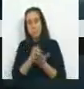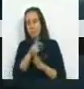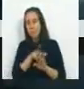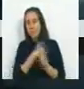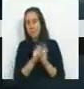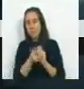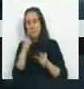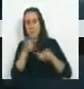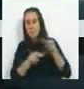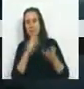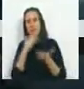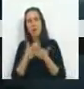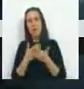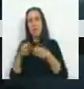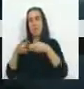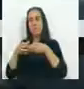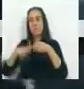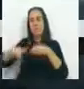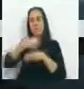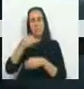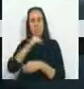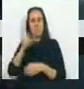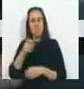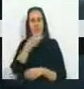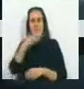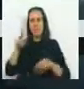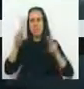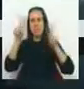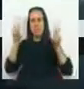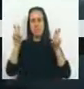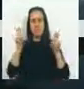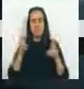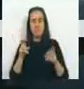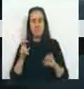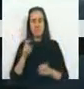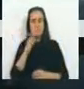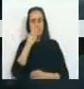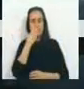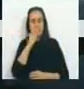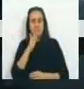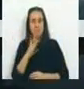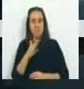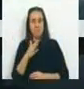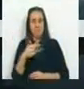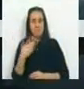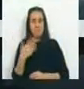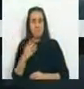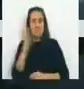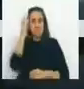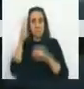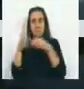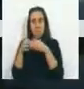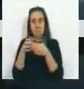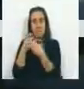que permitisse restabelecer a paz na comunidade. Assim, com esta frase, parece que haveria alguma rebelião, alguma